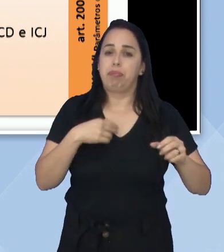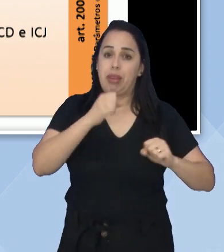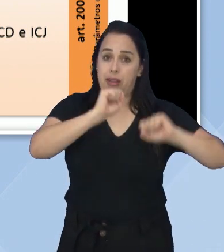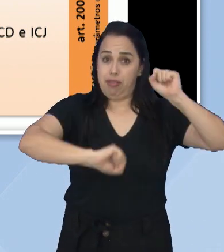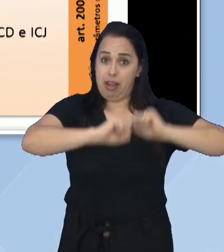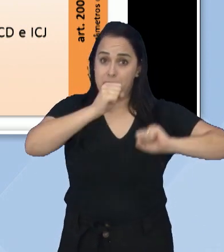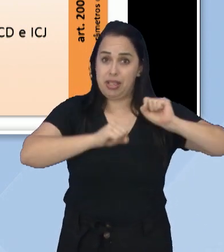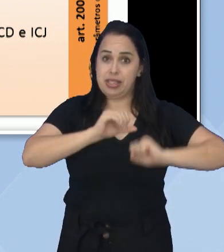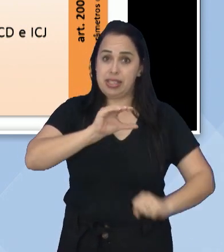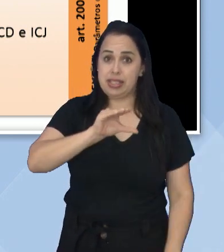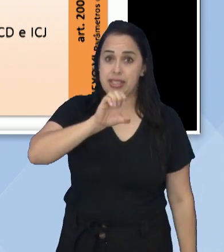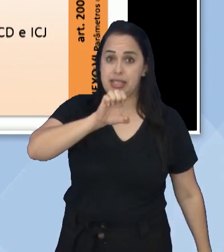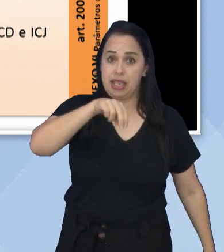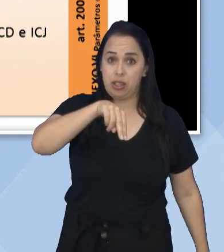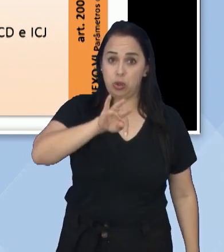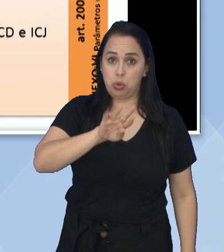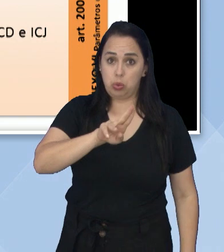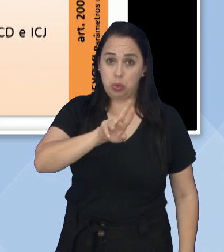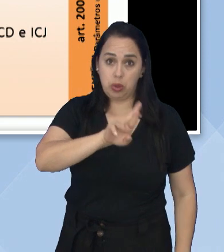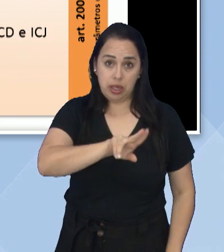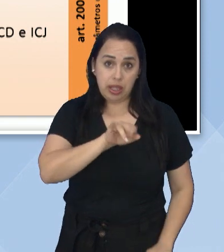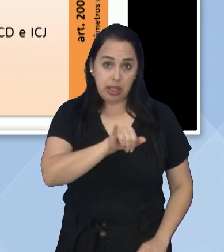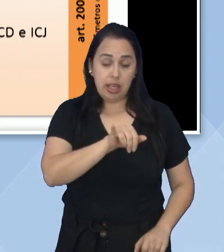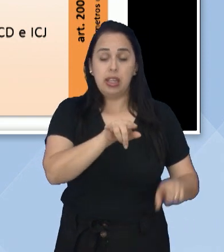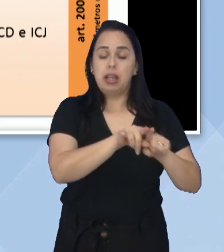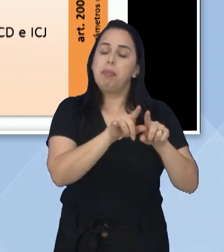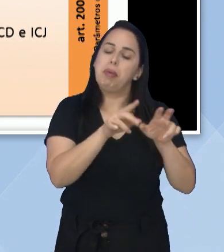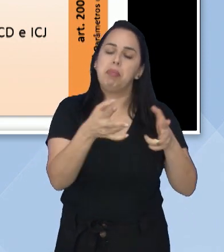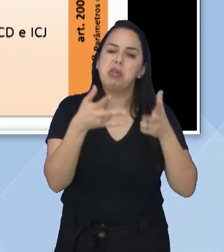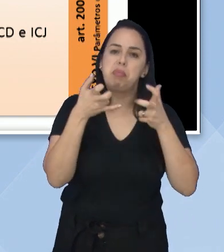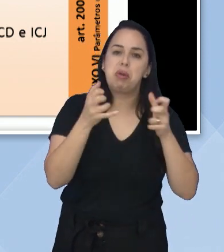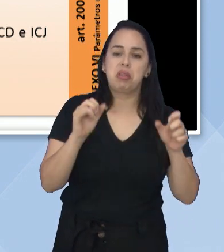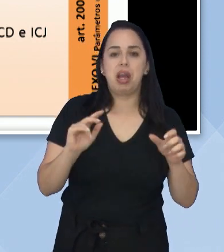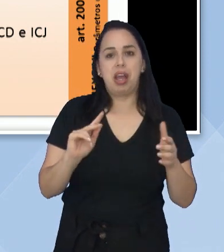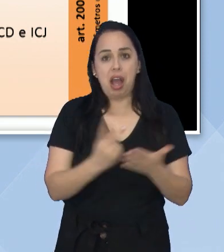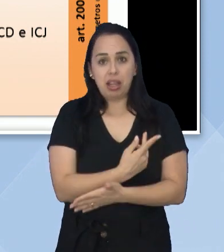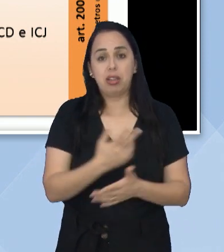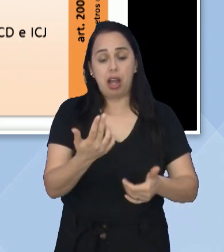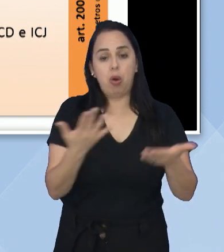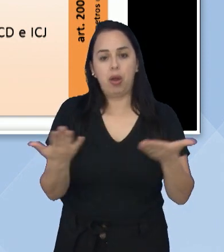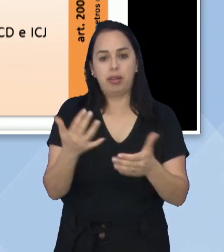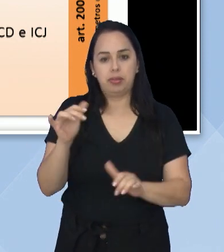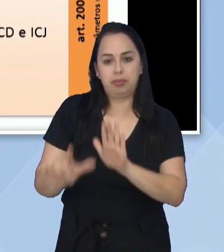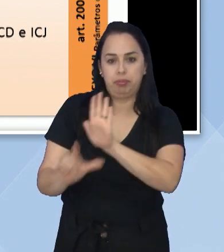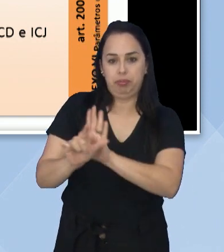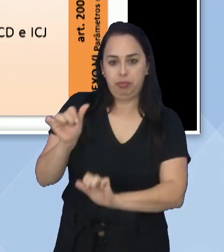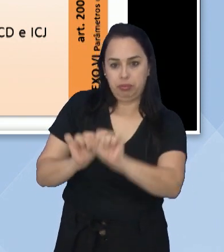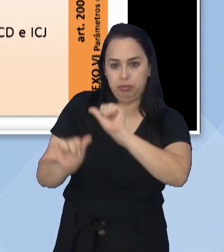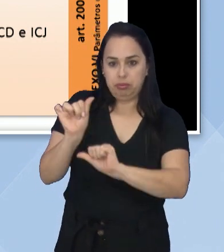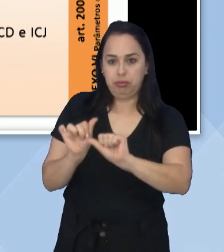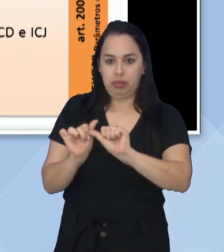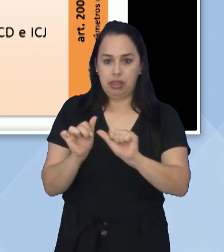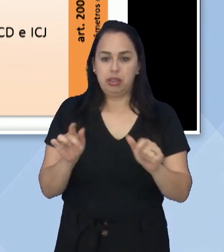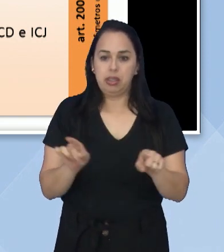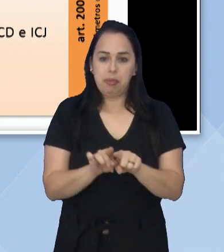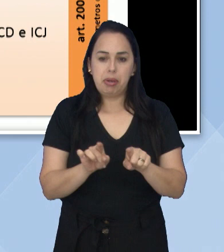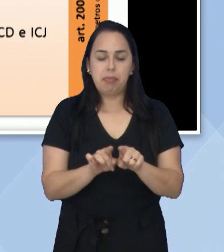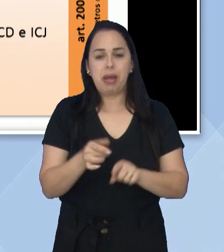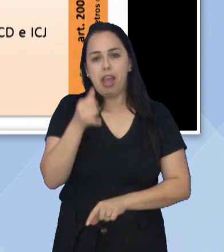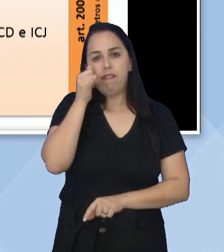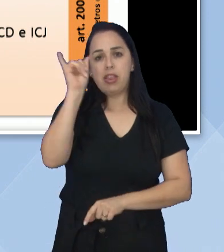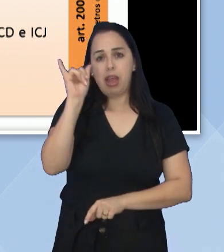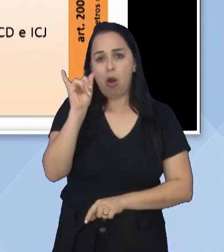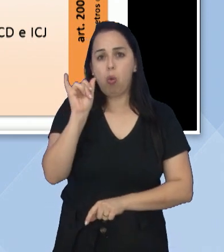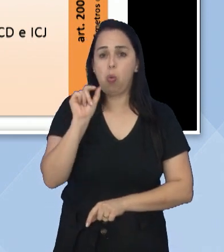percebeu uma falha ali na legislação na tabela e a gente tá corrigindo né e a necessidade de análise de localização também para alguns usos para evitar